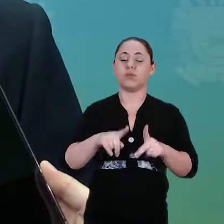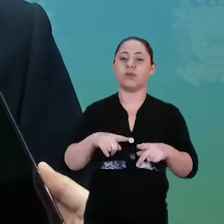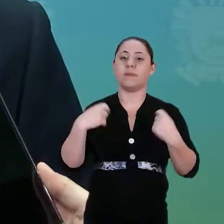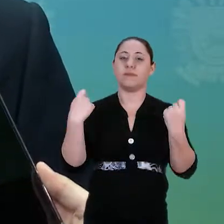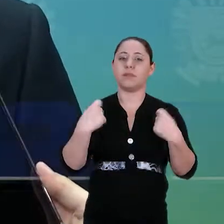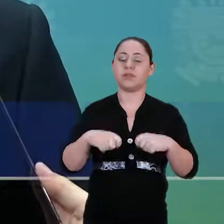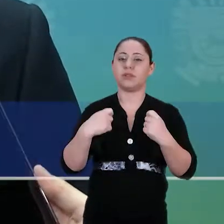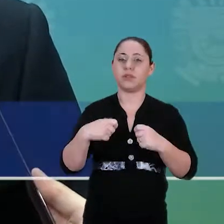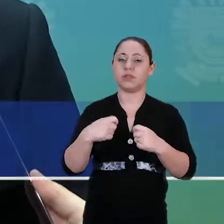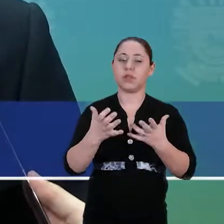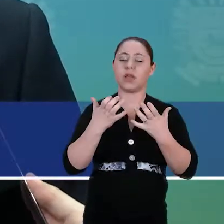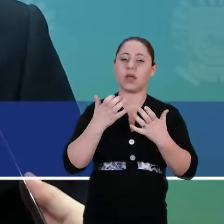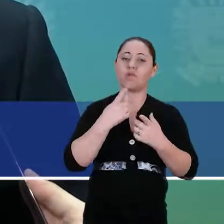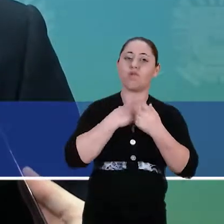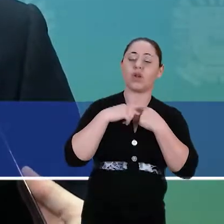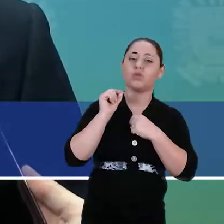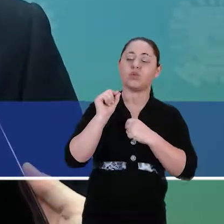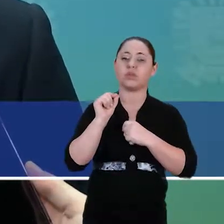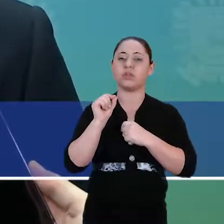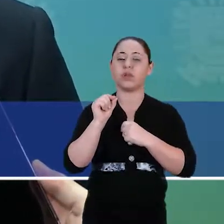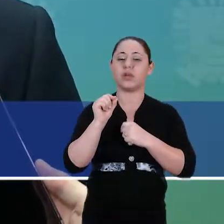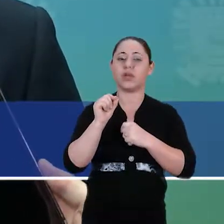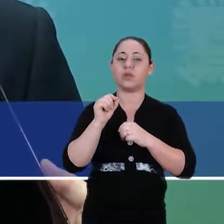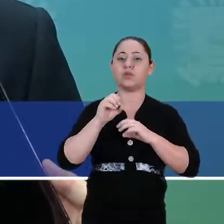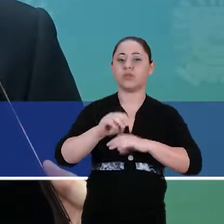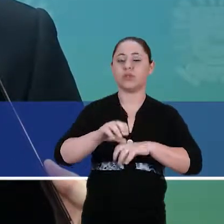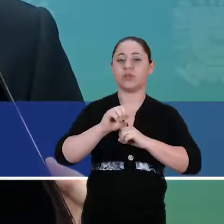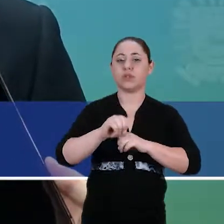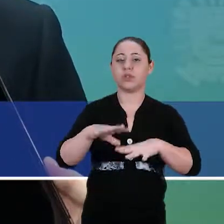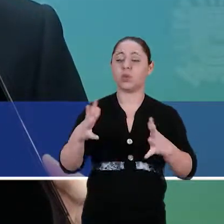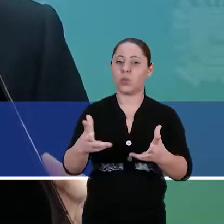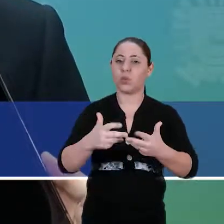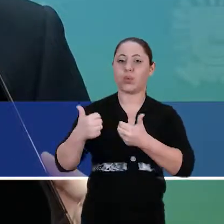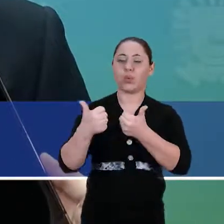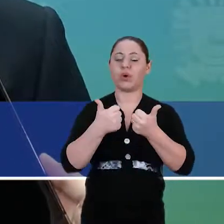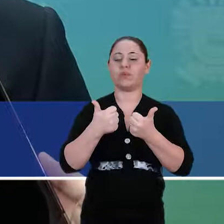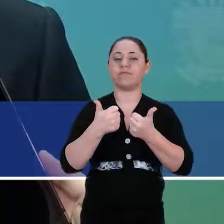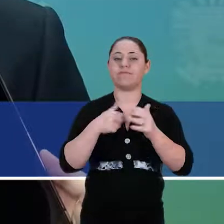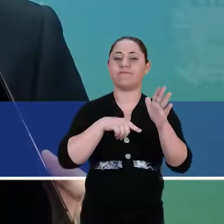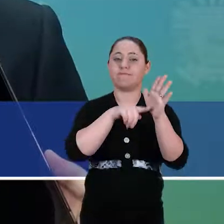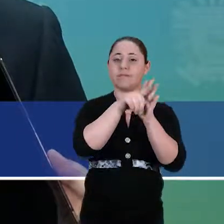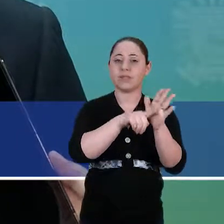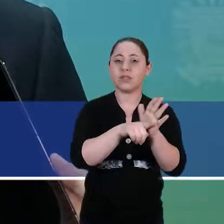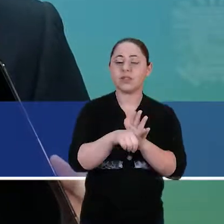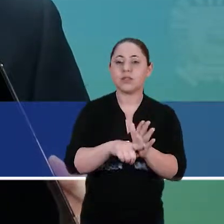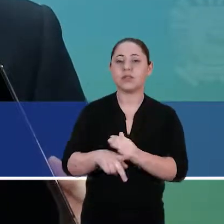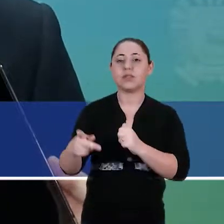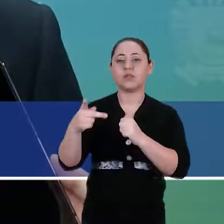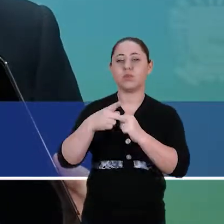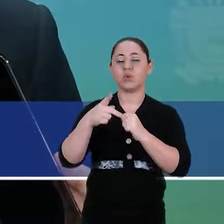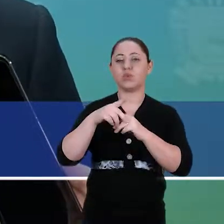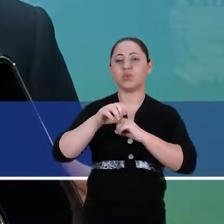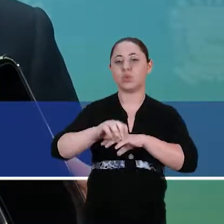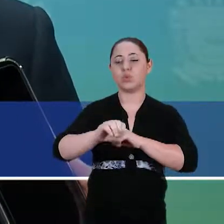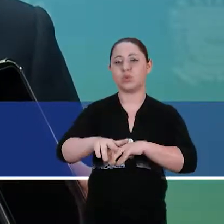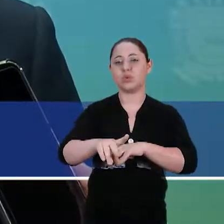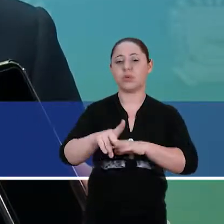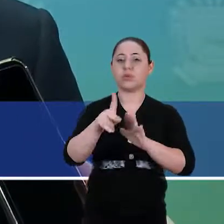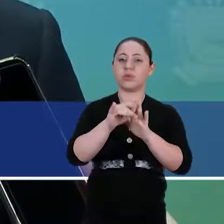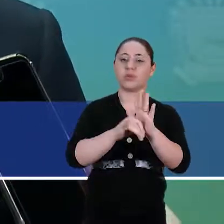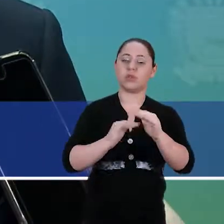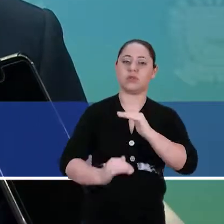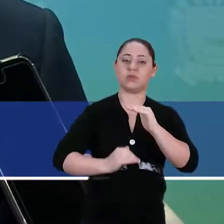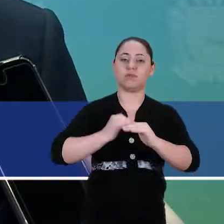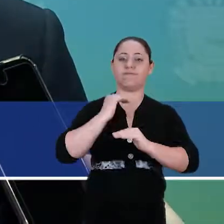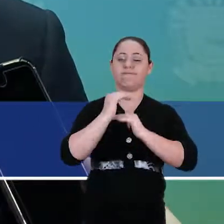deve primar pelo ensino de qualidade, deve primar pela pesquisa, pela extensão,